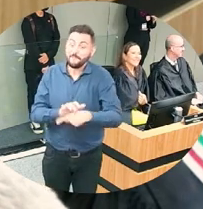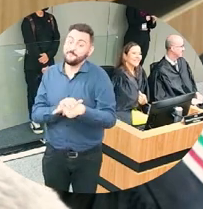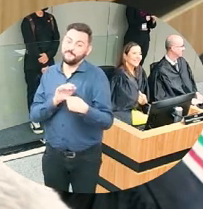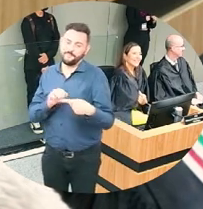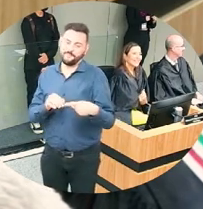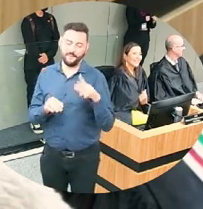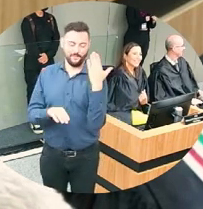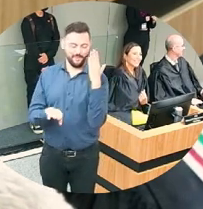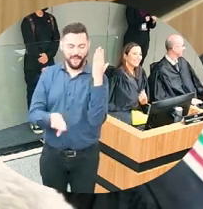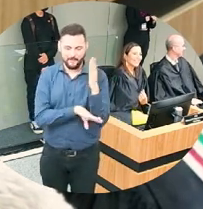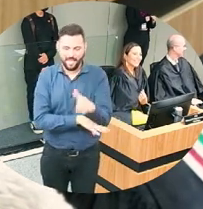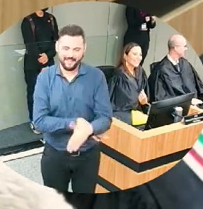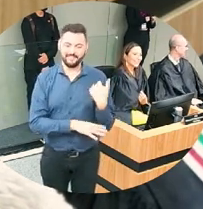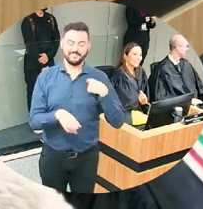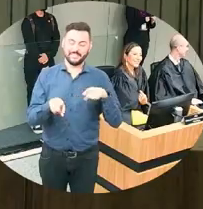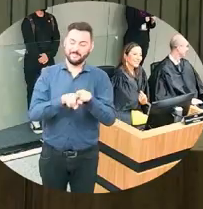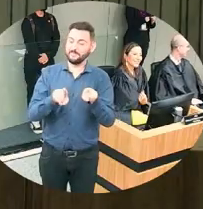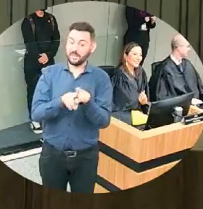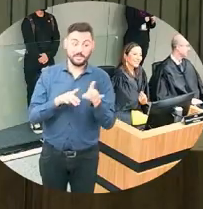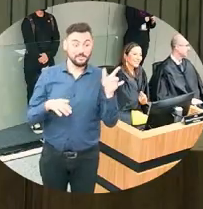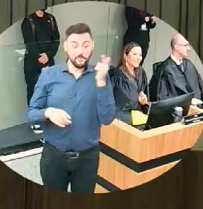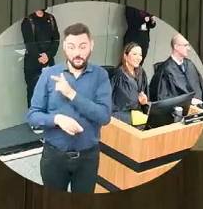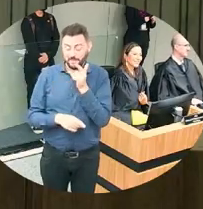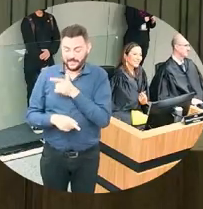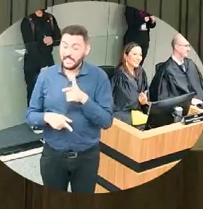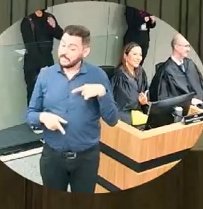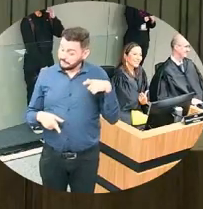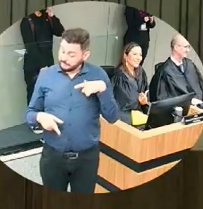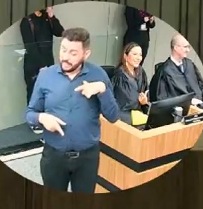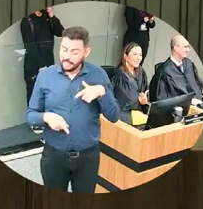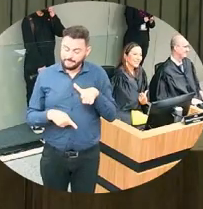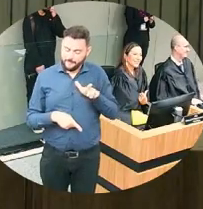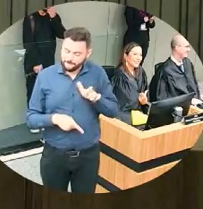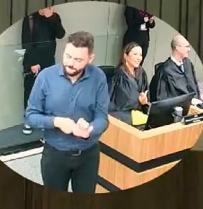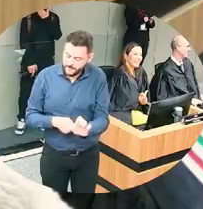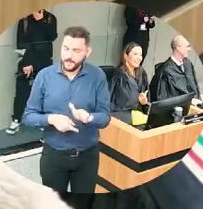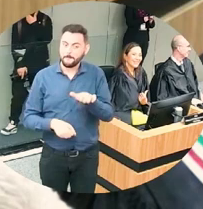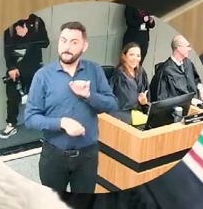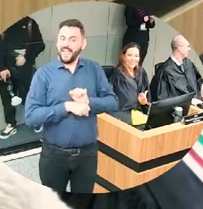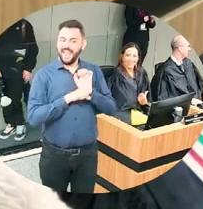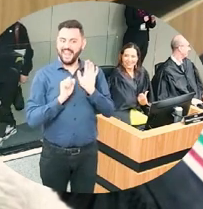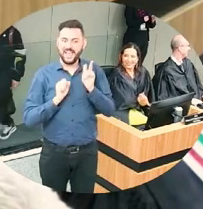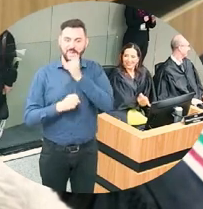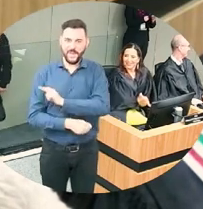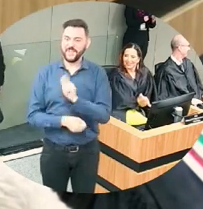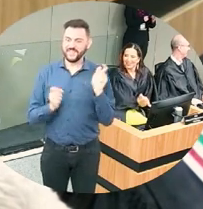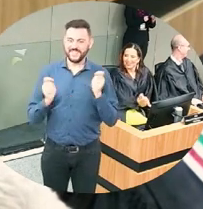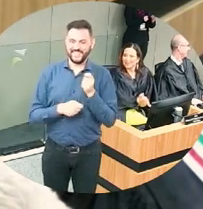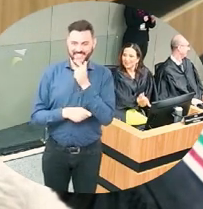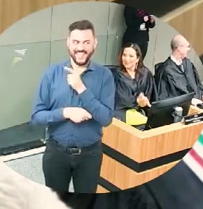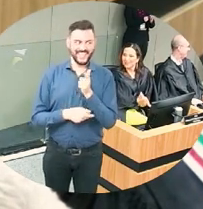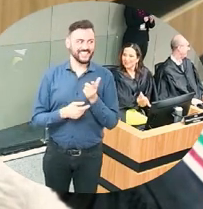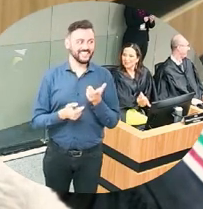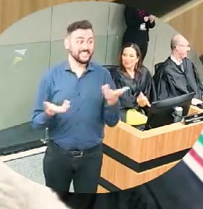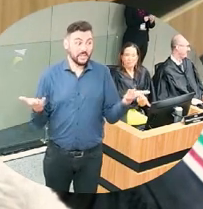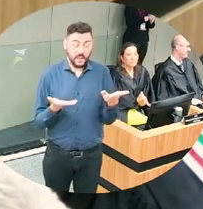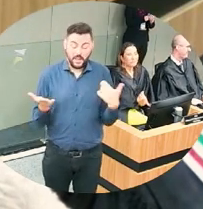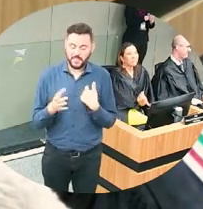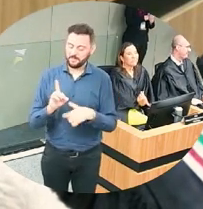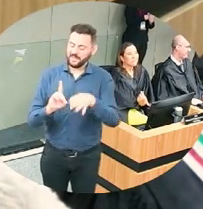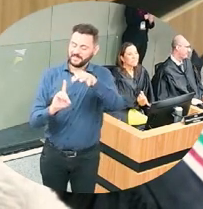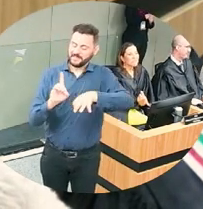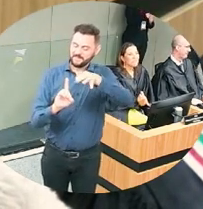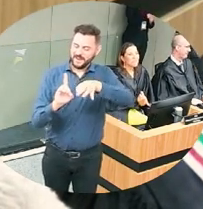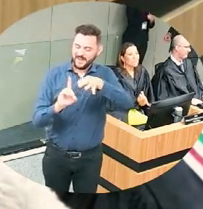madeira metal e borracha e era um luxo tinha até freio e ao se deparar com a infância atual nosso